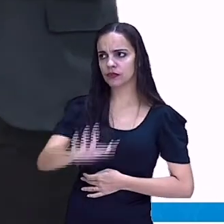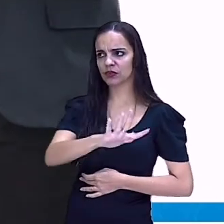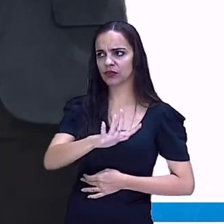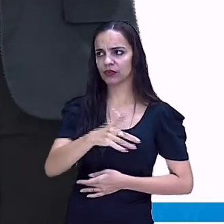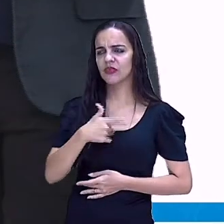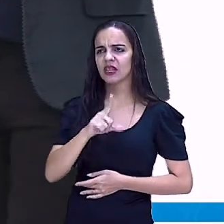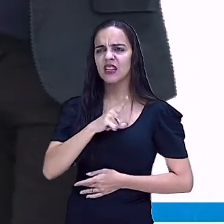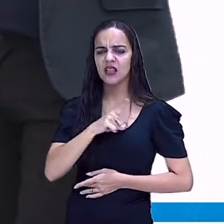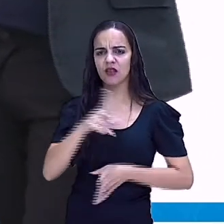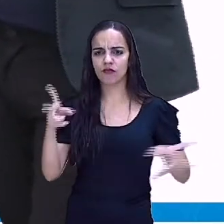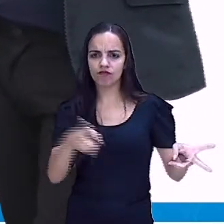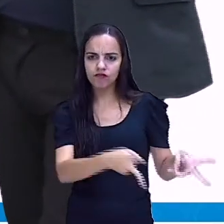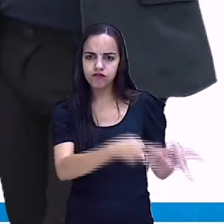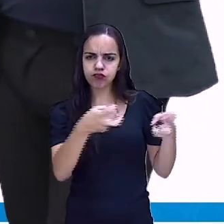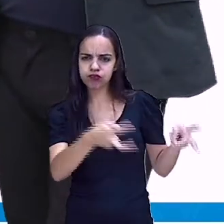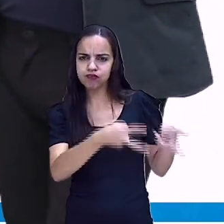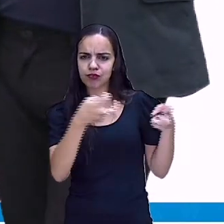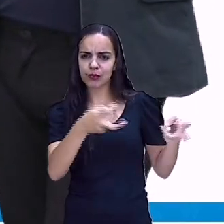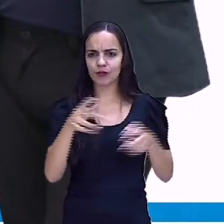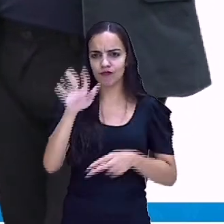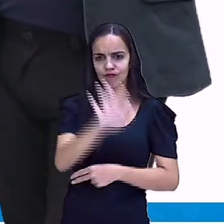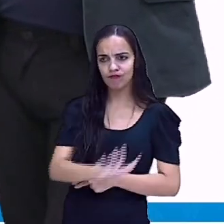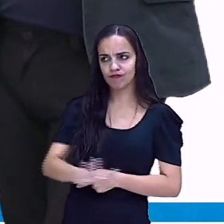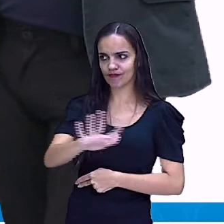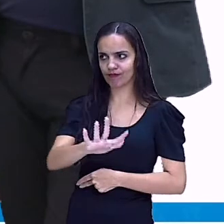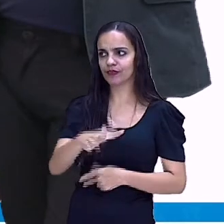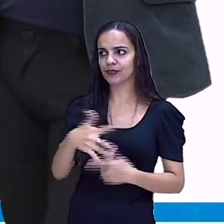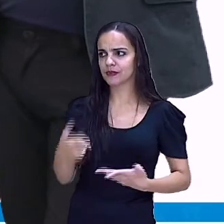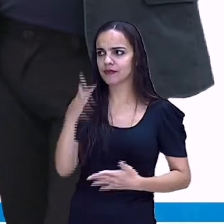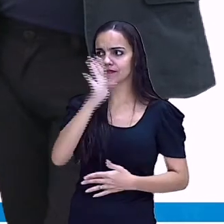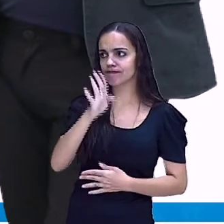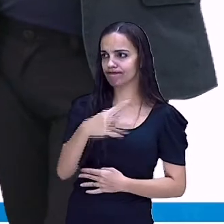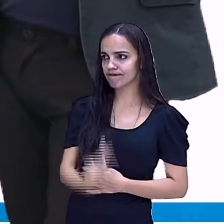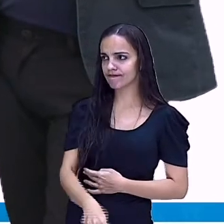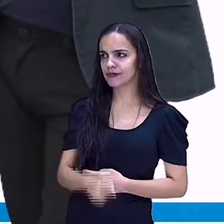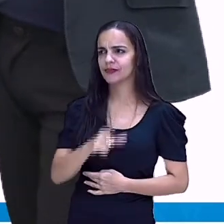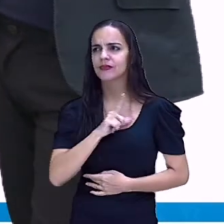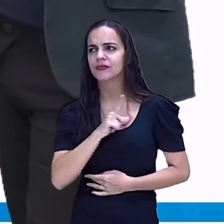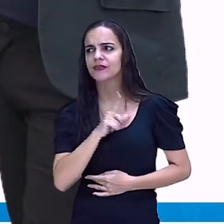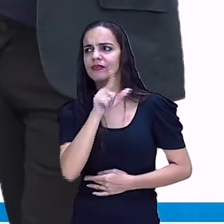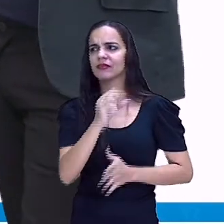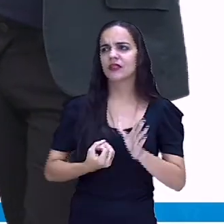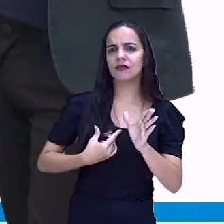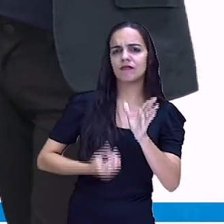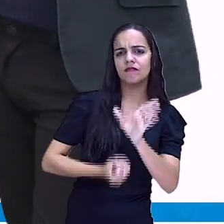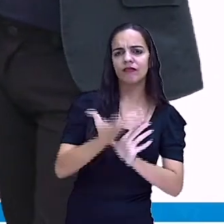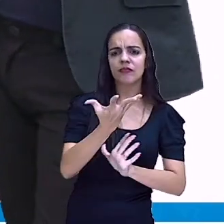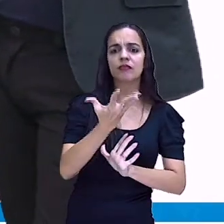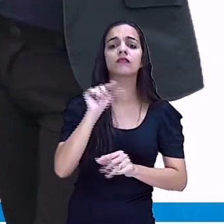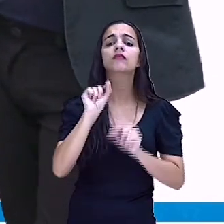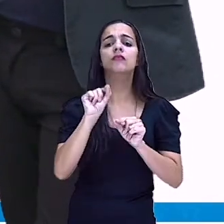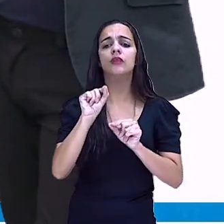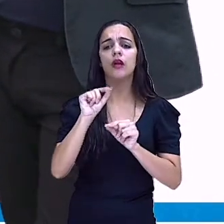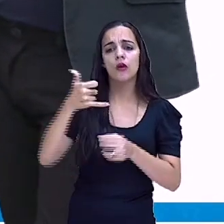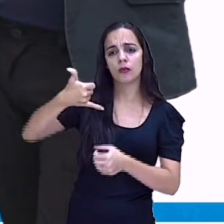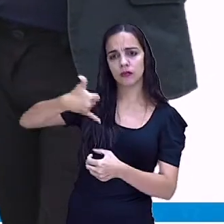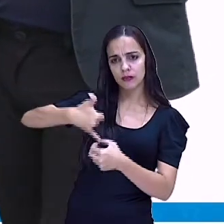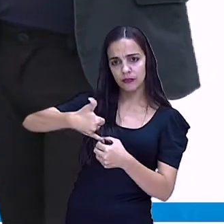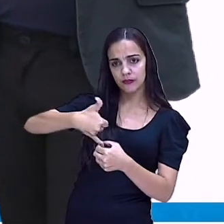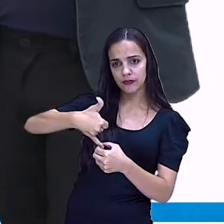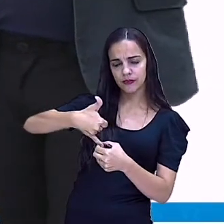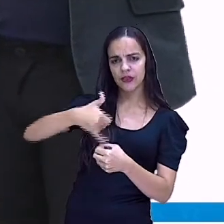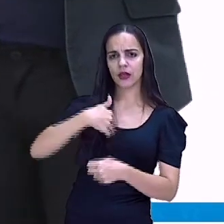dos recursos nacionais. Nessa questão, destaca-se a criação da Petrobras